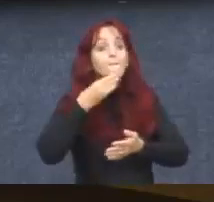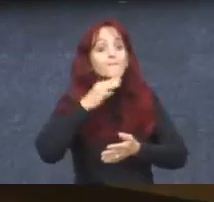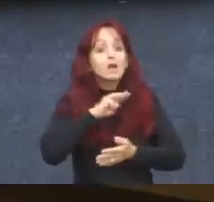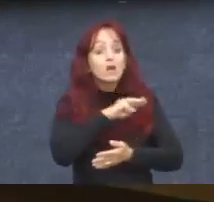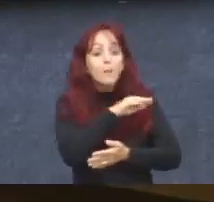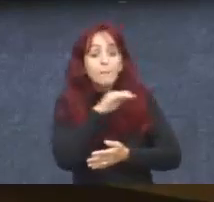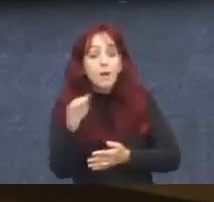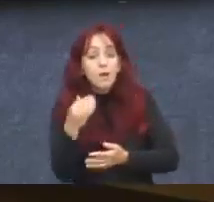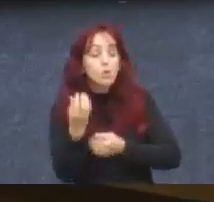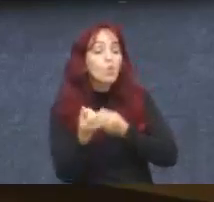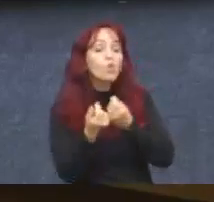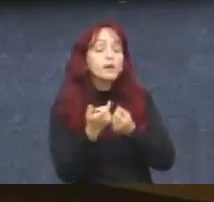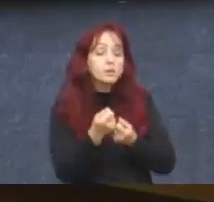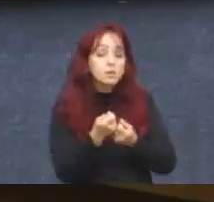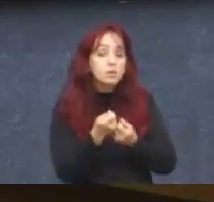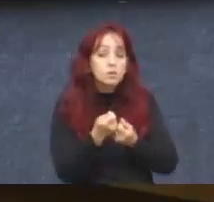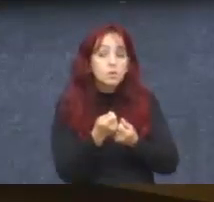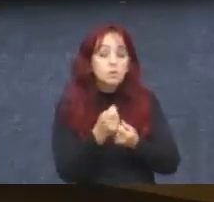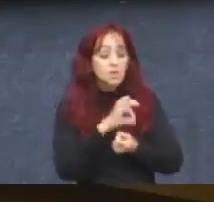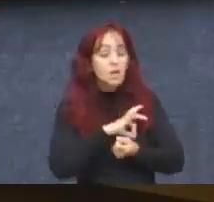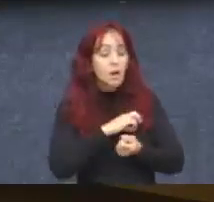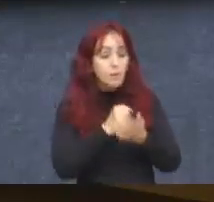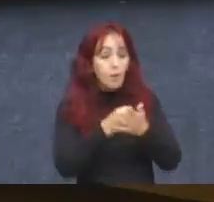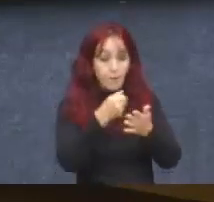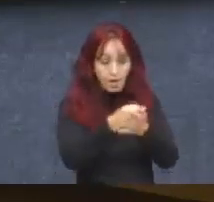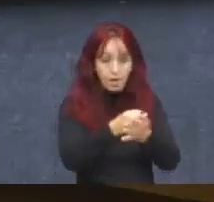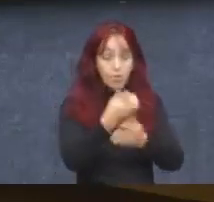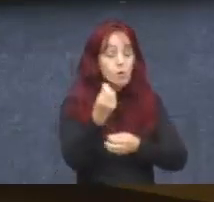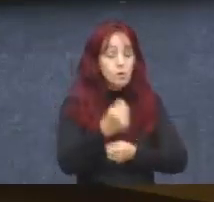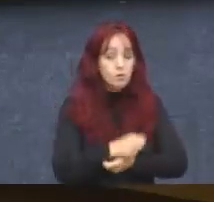público embolsado pela senhora para fazer campanha?